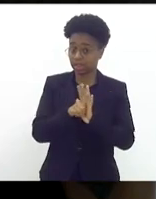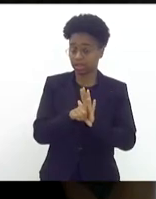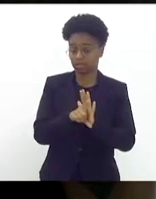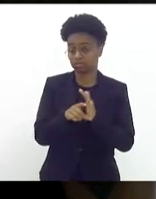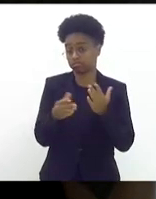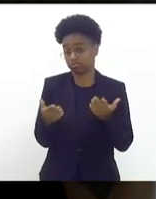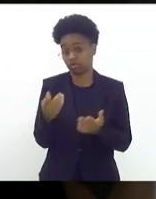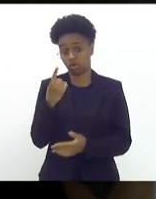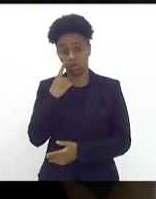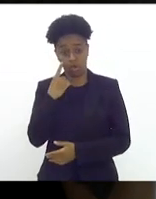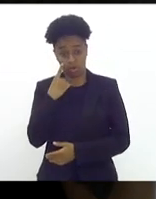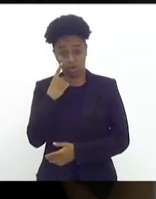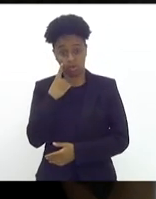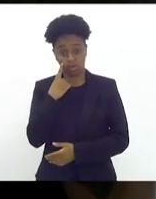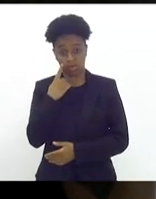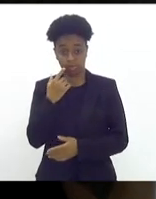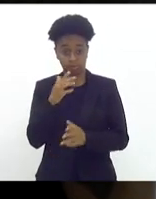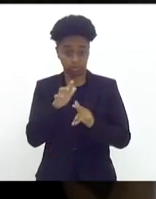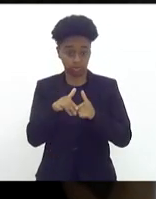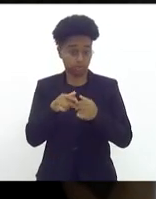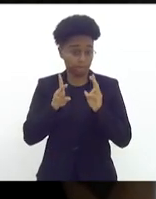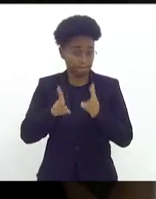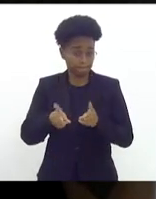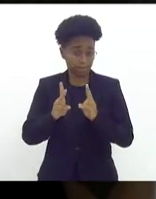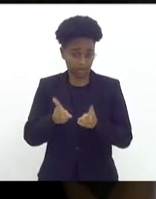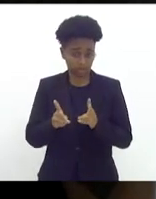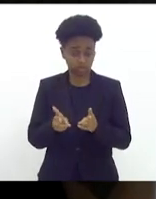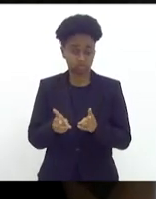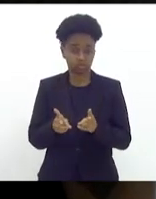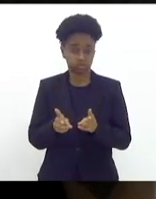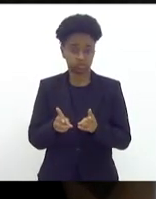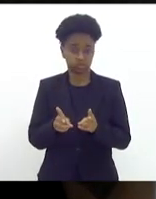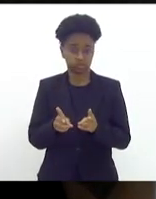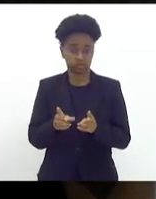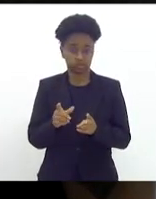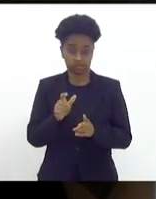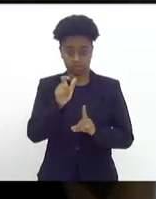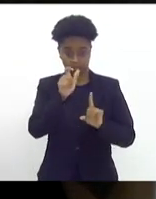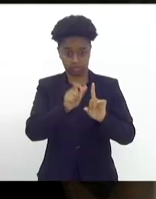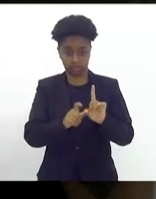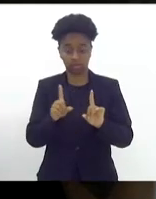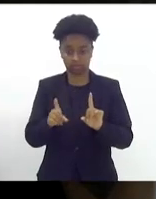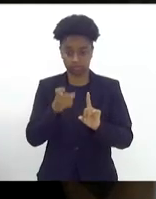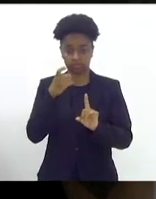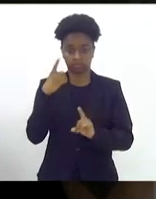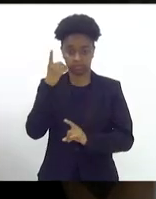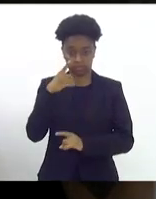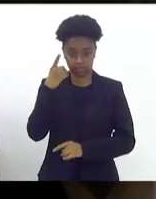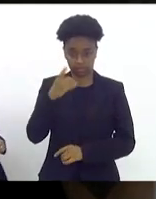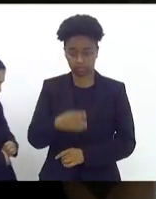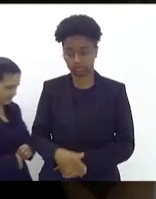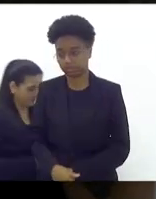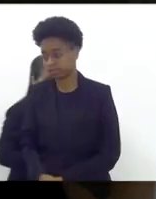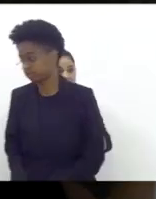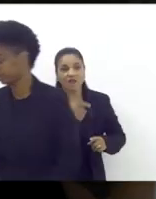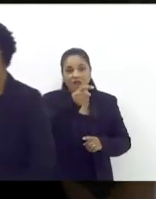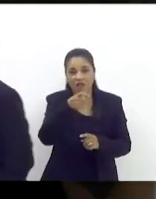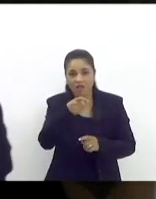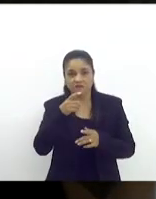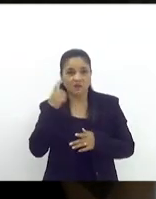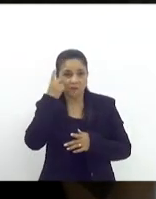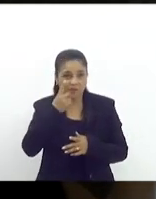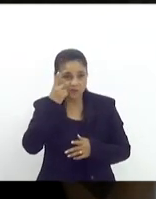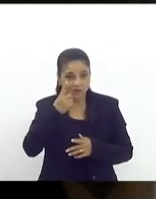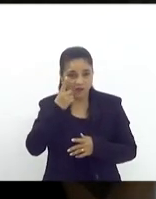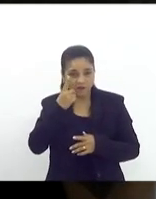Ora, pela mesma razão, requer o autor, ex-deputado Gustavo Schmidt, a